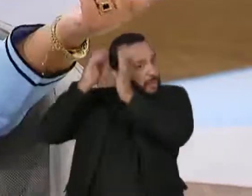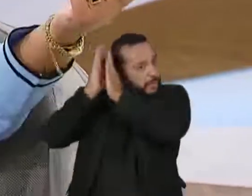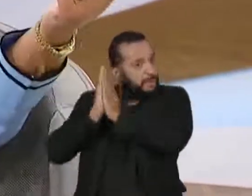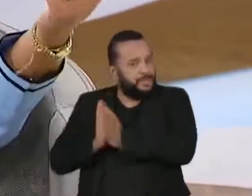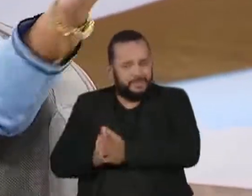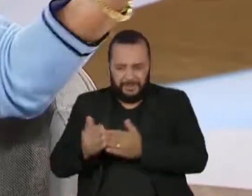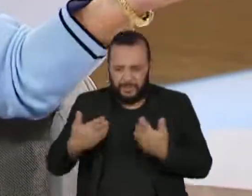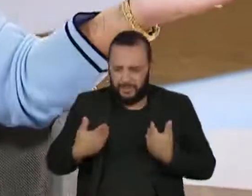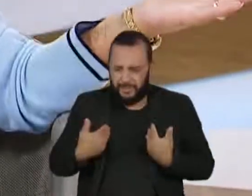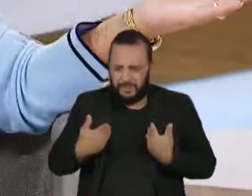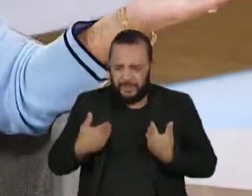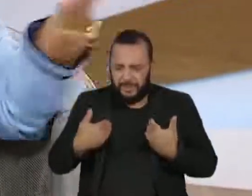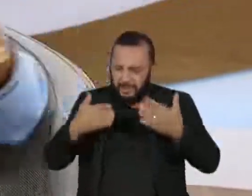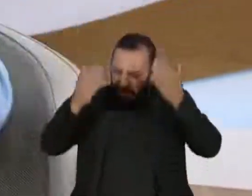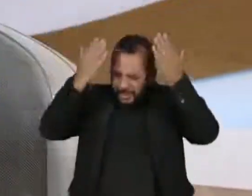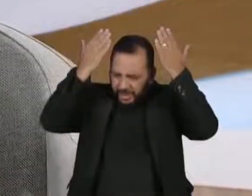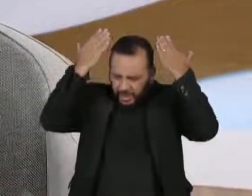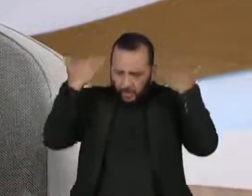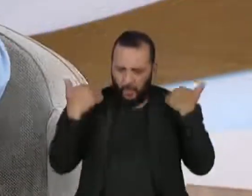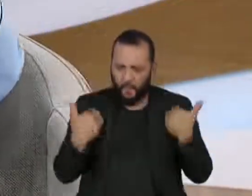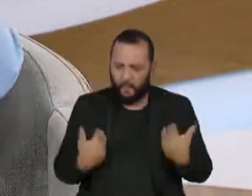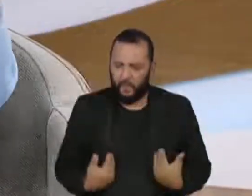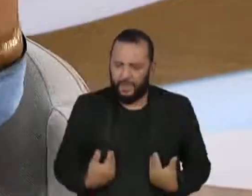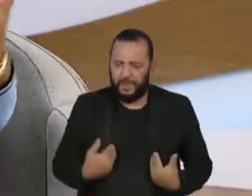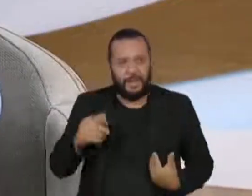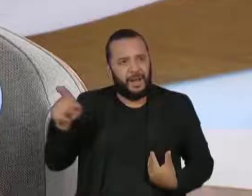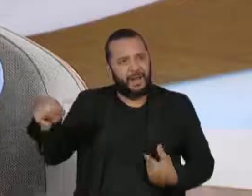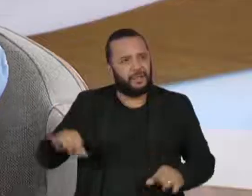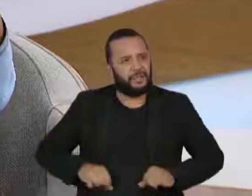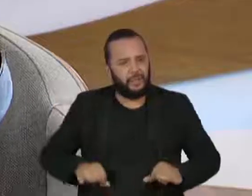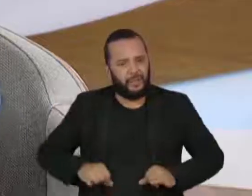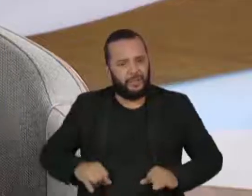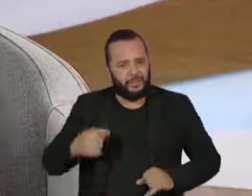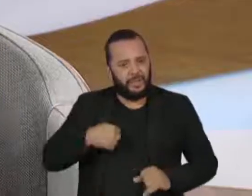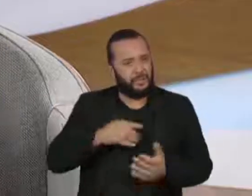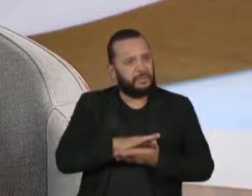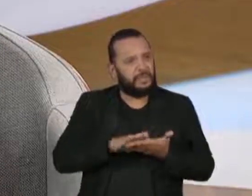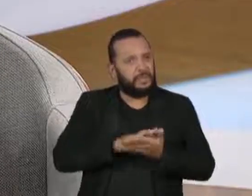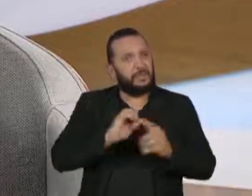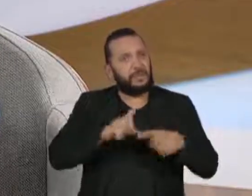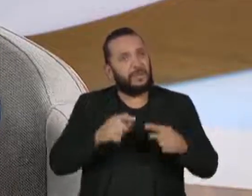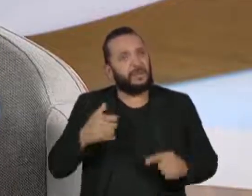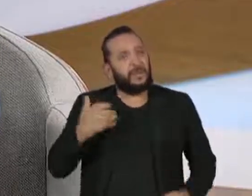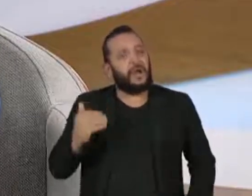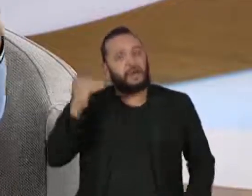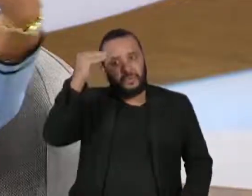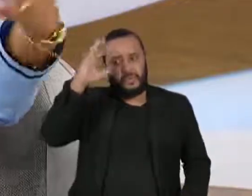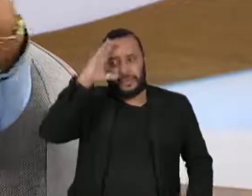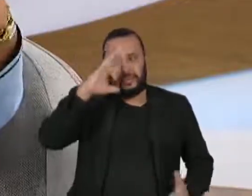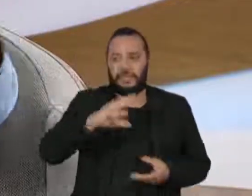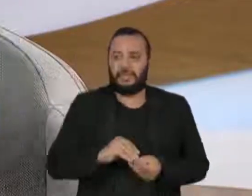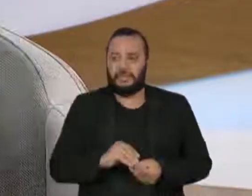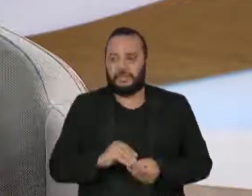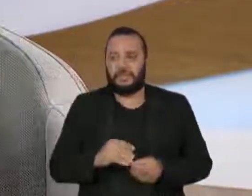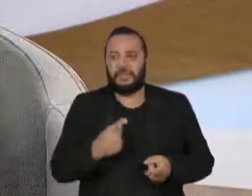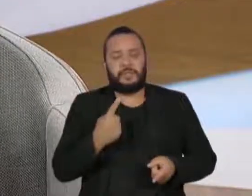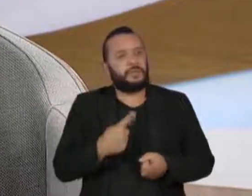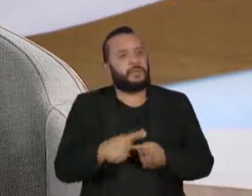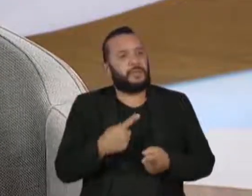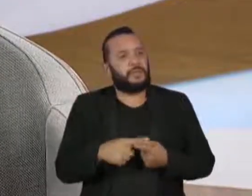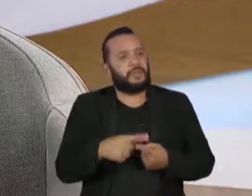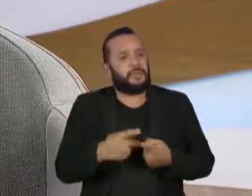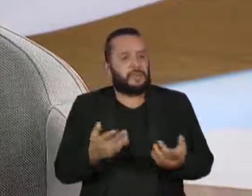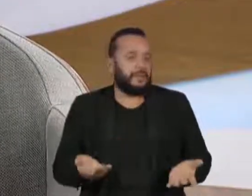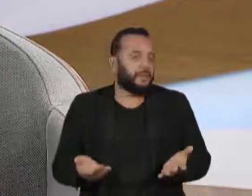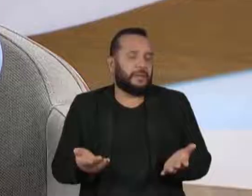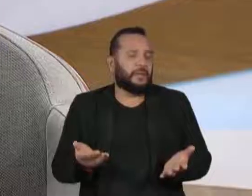falava, por que ela está sofrendo isso e eu não? Depois, na minha vida mais adulta, eu fui entendendo que eu tinha algumas